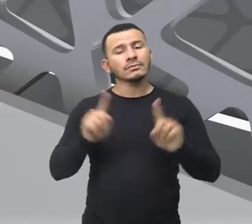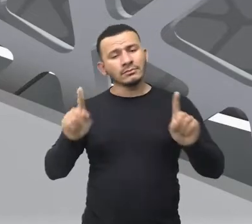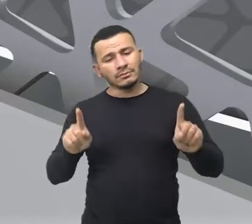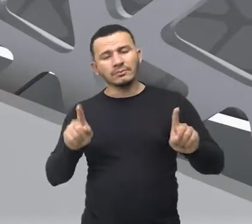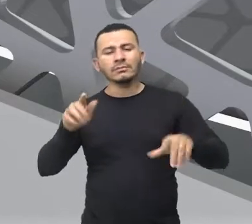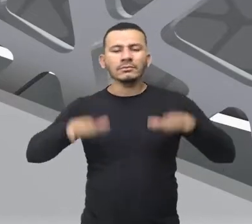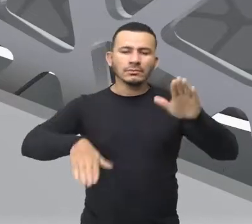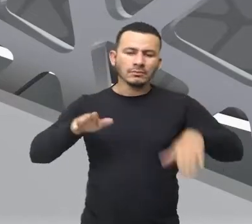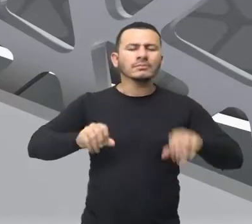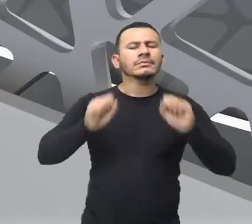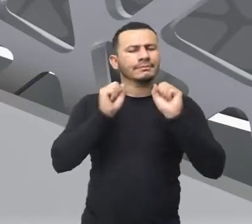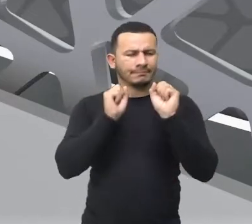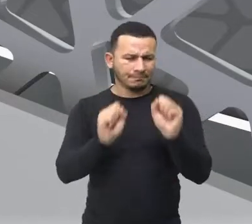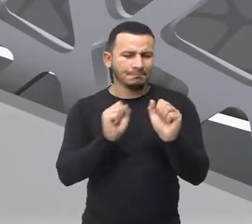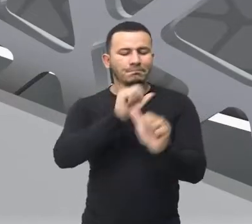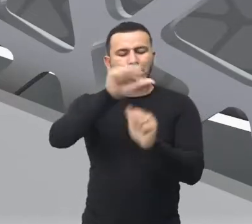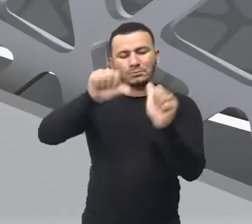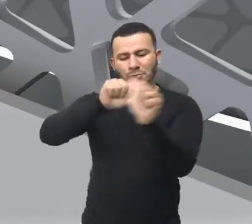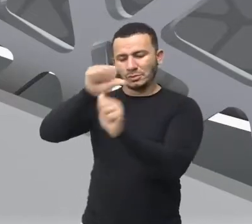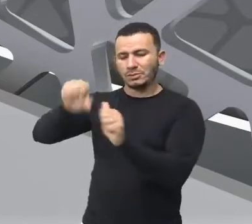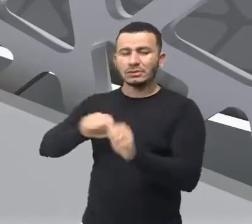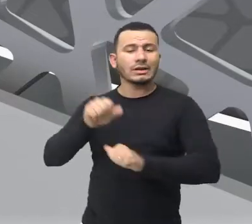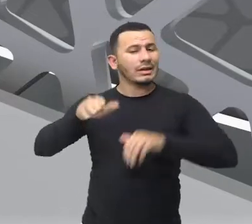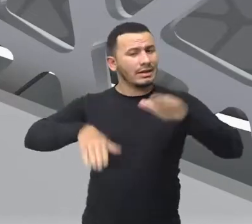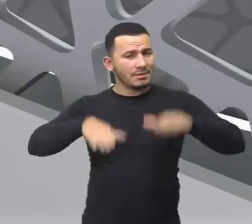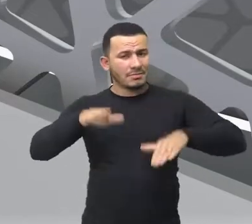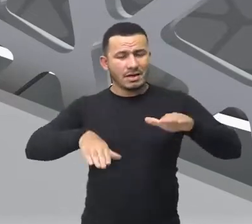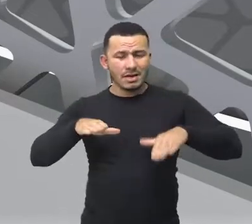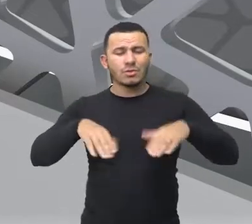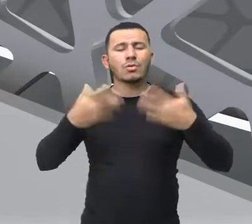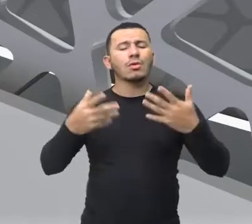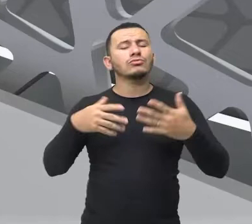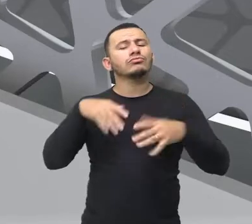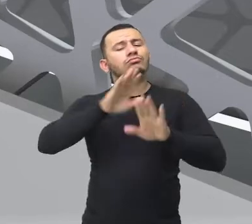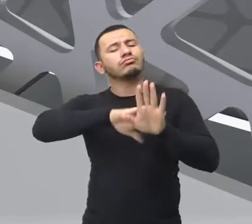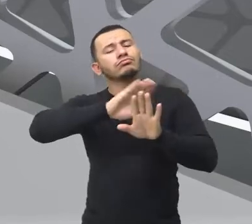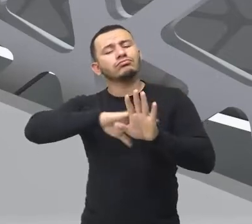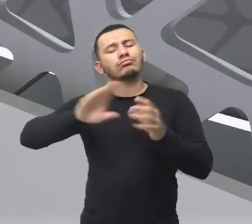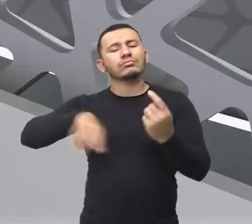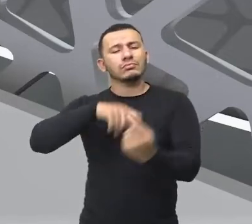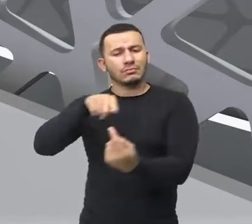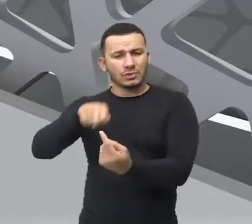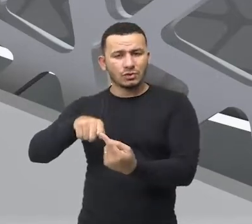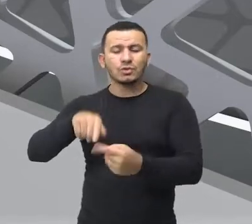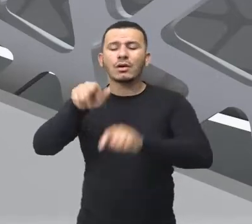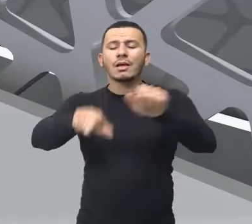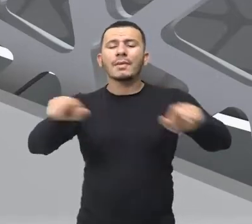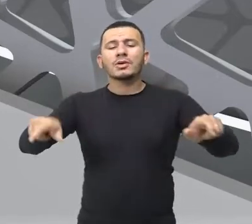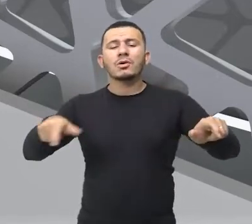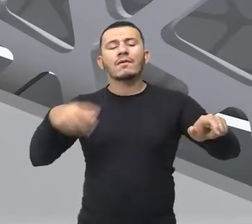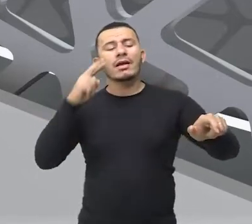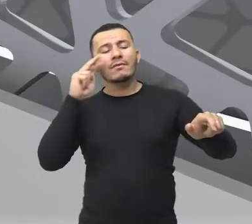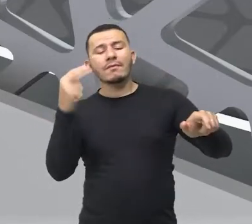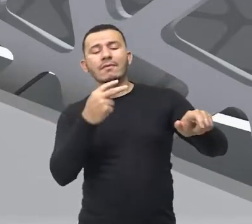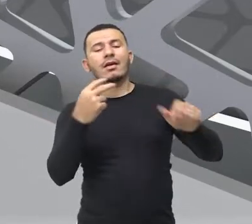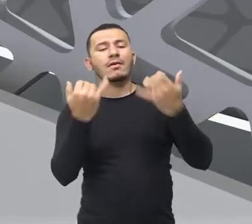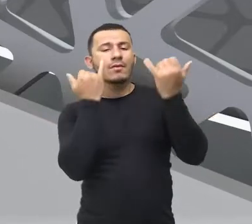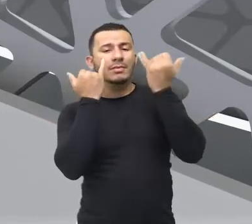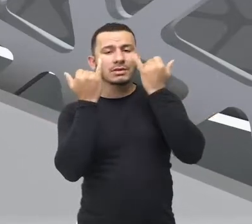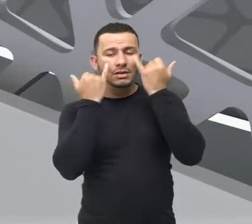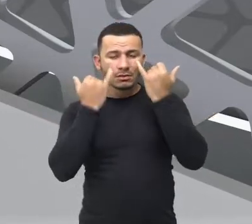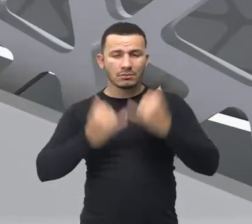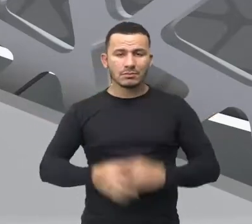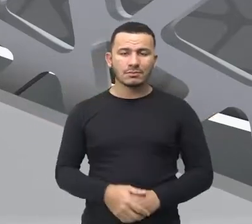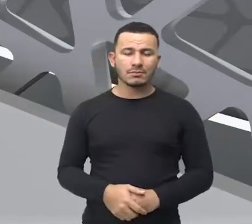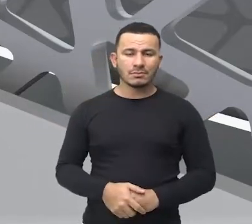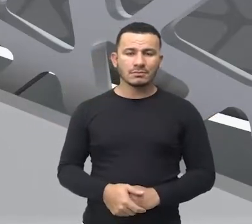variar, se modificar de acordo com o veículo e, claro, sempre com uma intenção de como o leitor irá receber essa notícia,